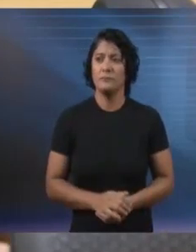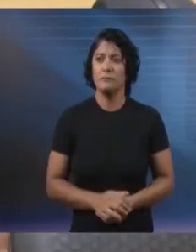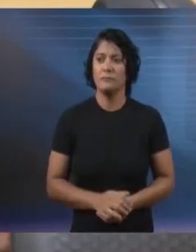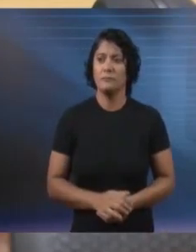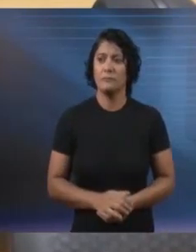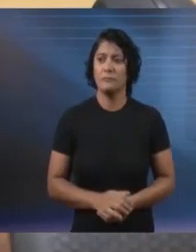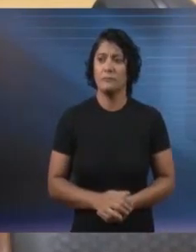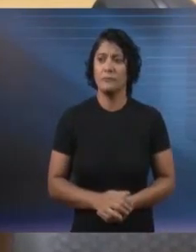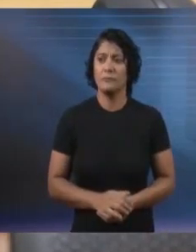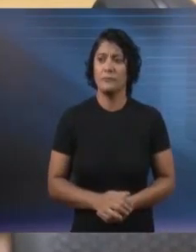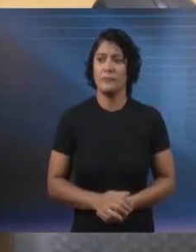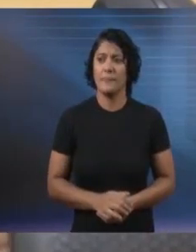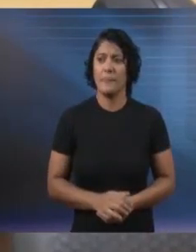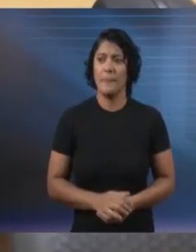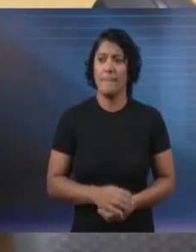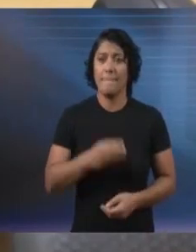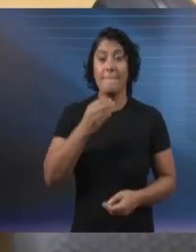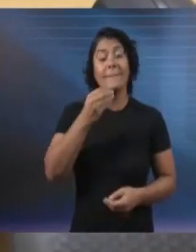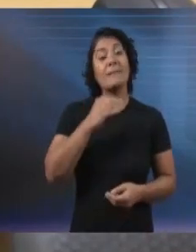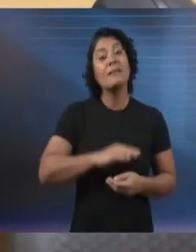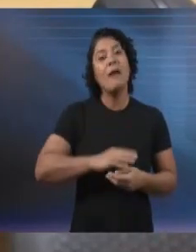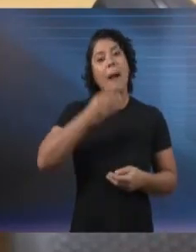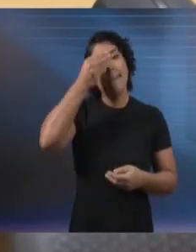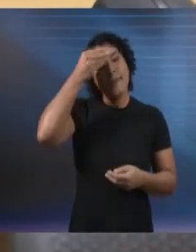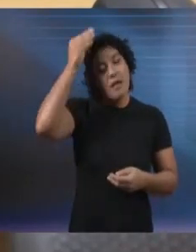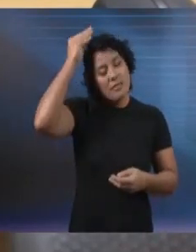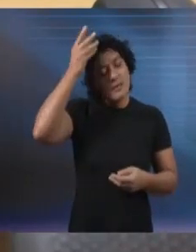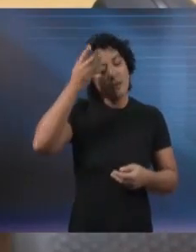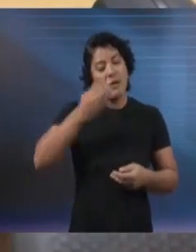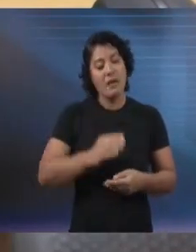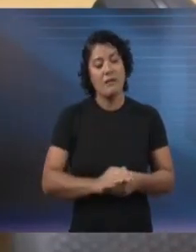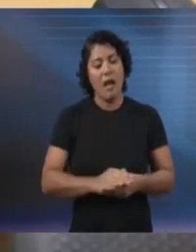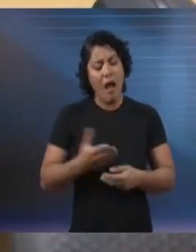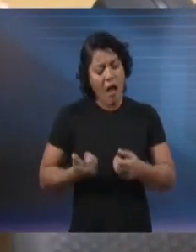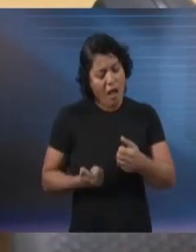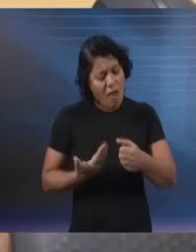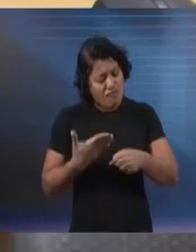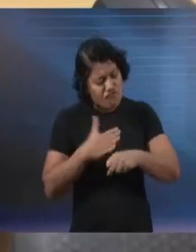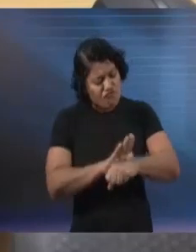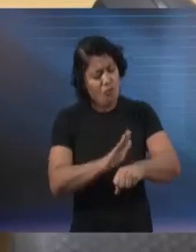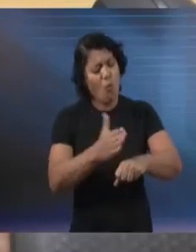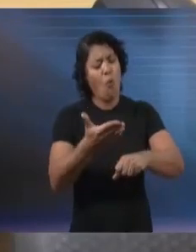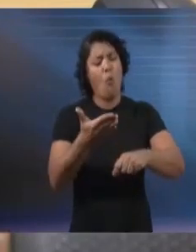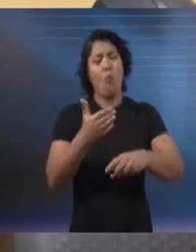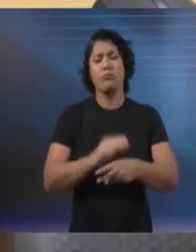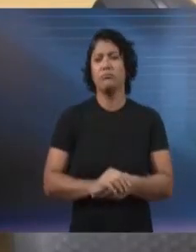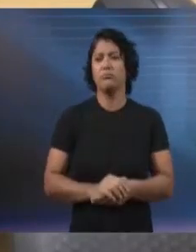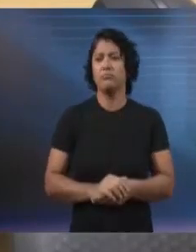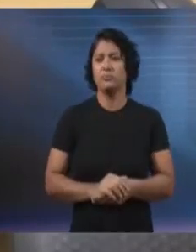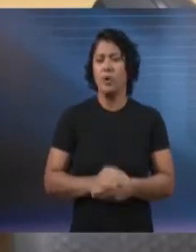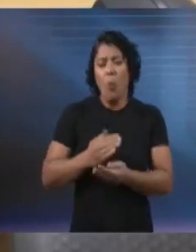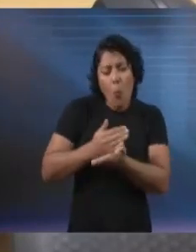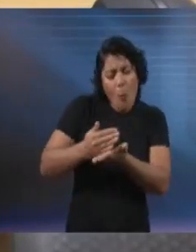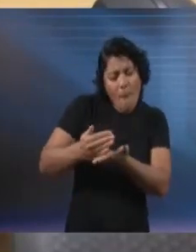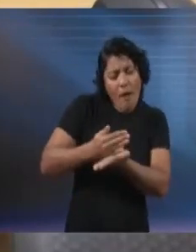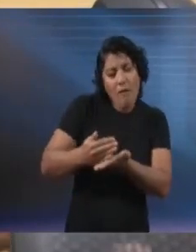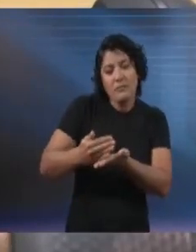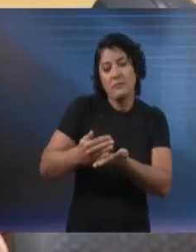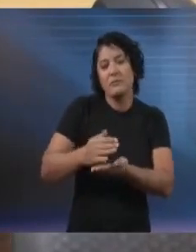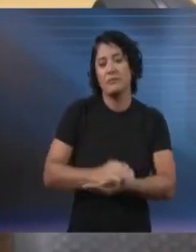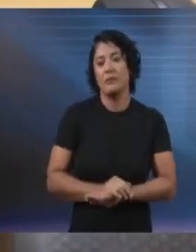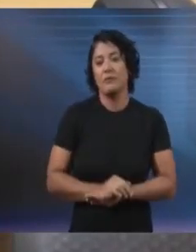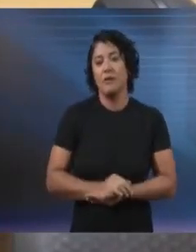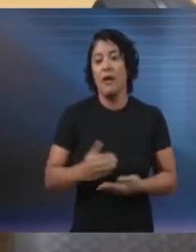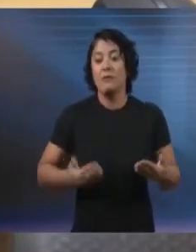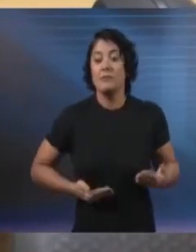foi a madrinha dessa obra desde o começo, tem ajudado, tem colaborado desde o começo, com o